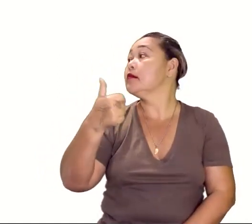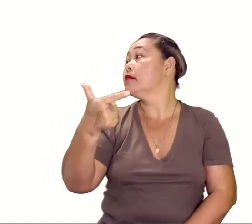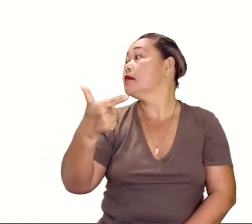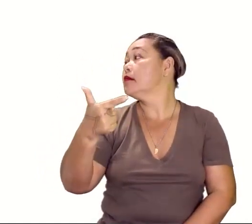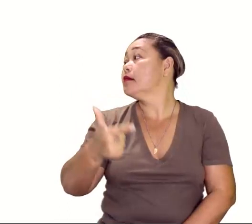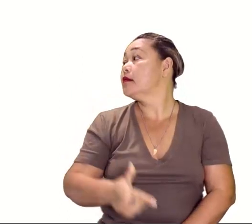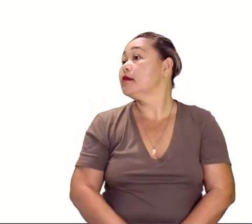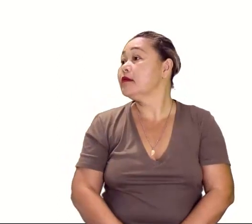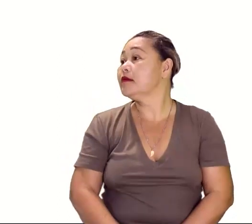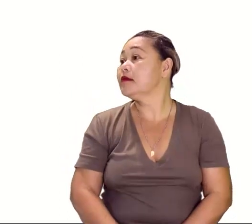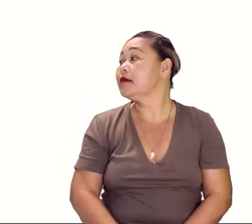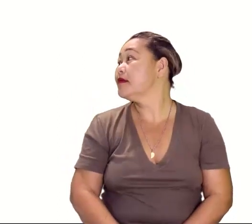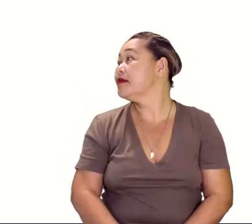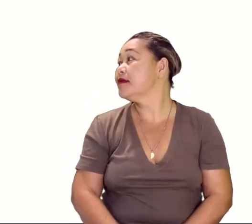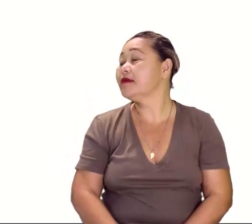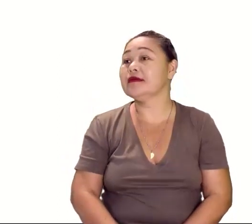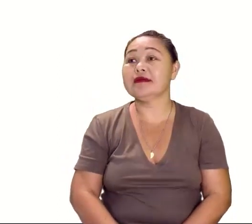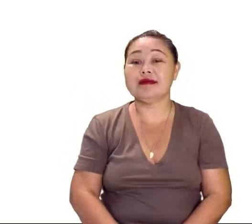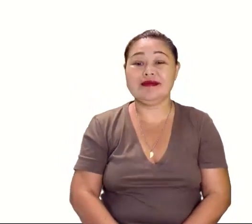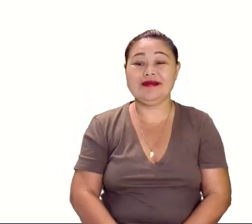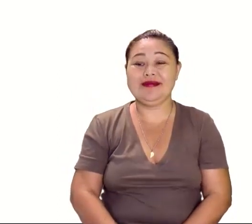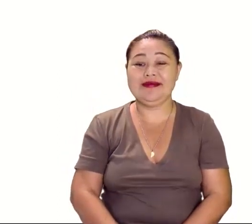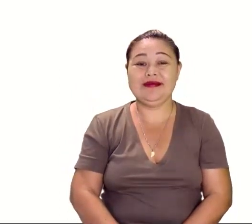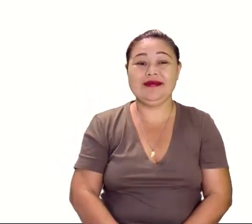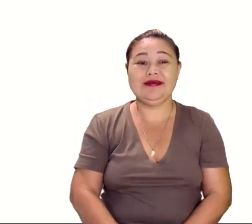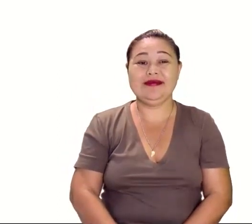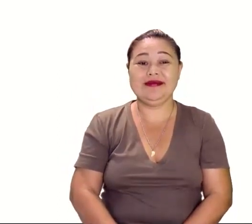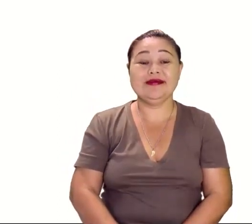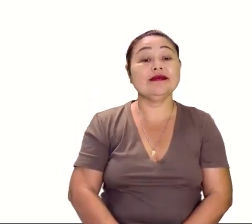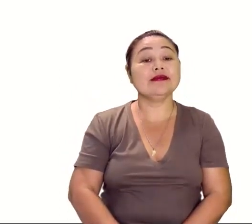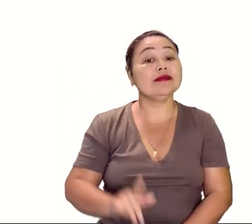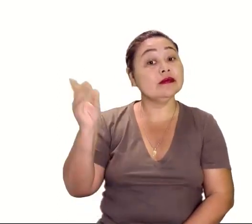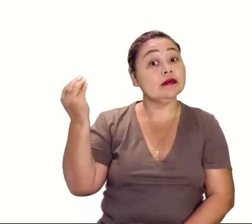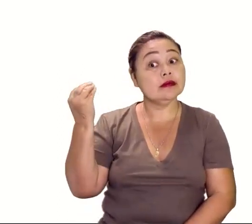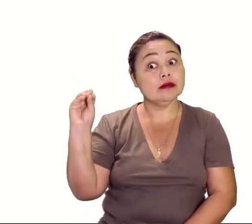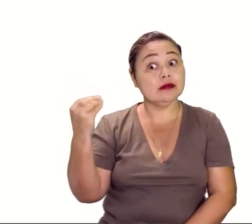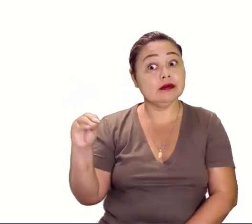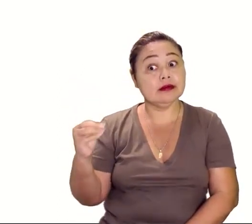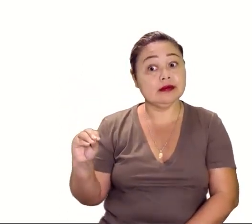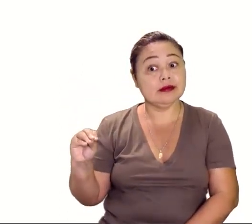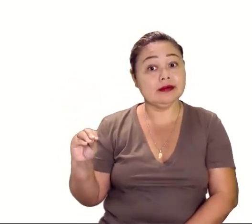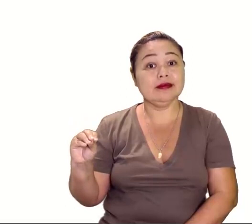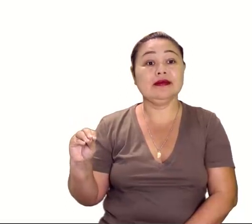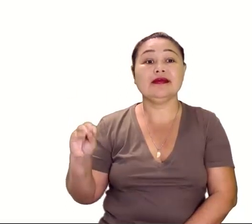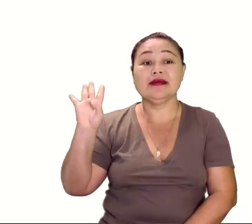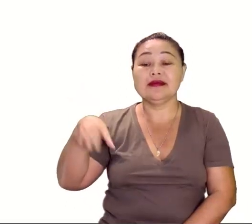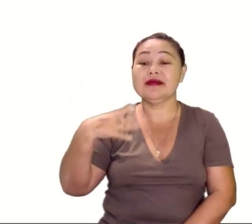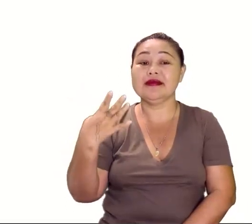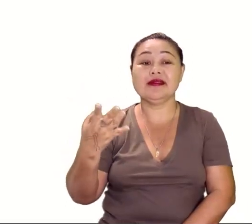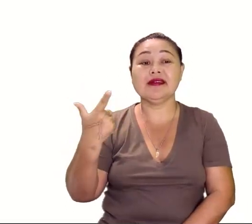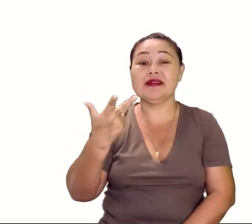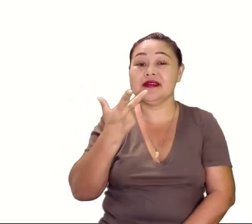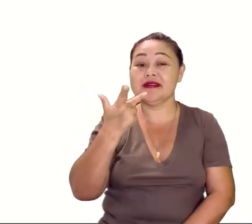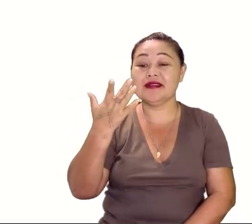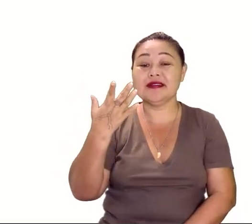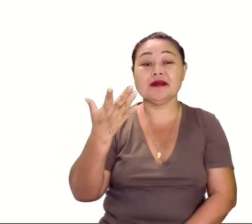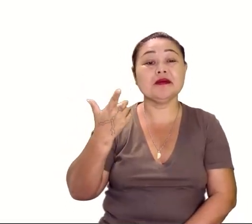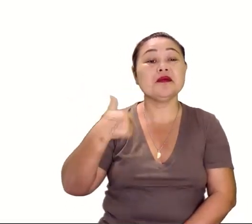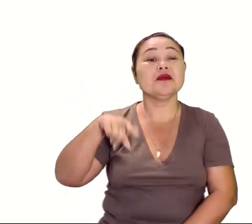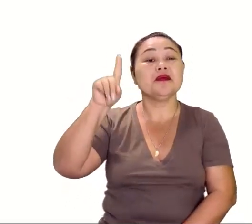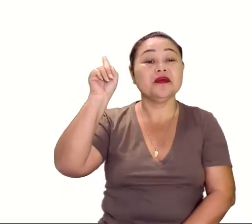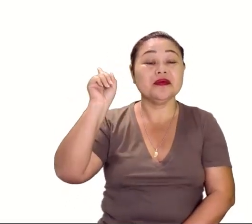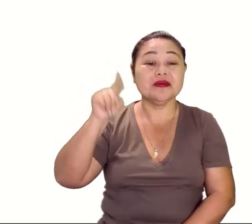x2. Deixa eu te falar, hein? Vamos lá, no 45 é a página, eu ia dizer. Quem é o